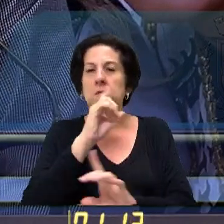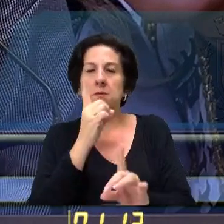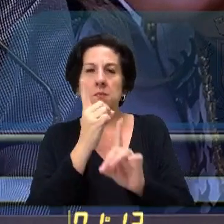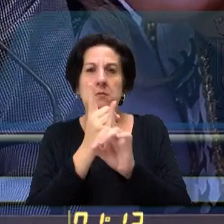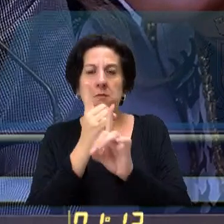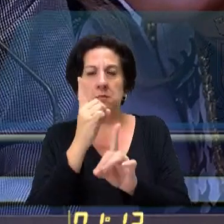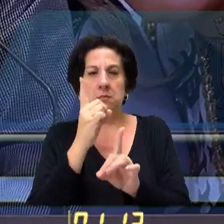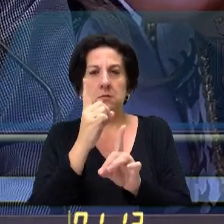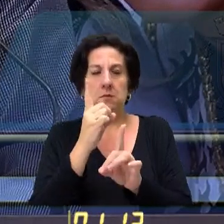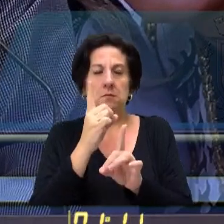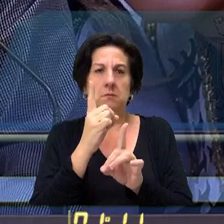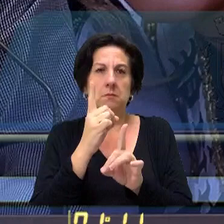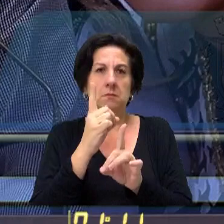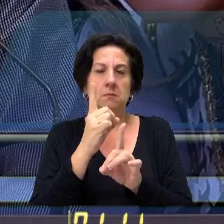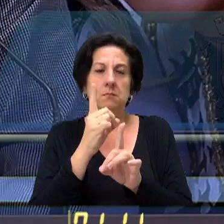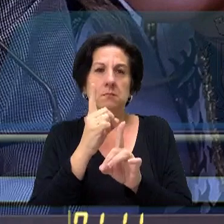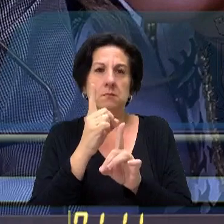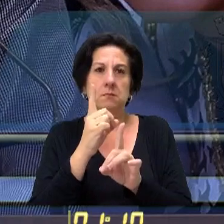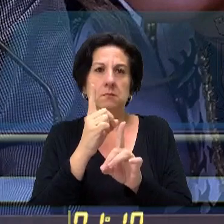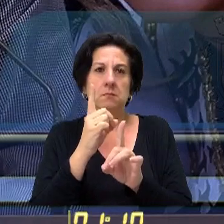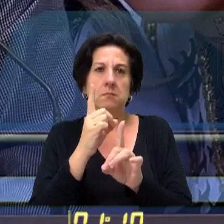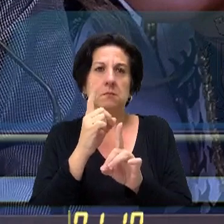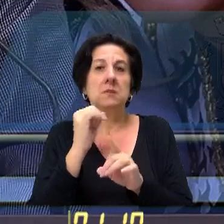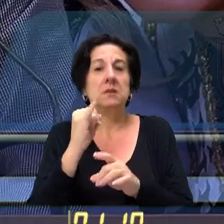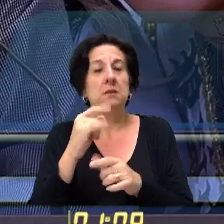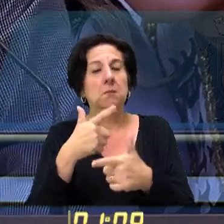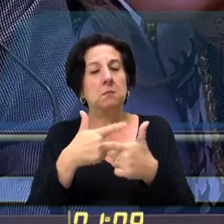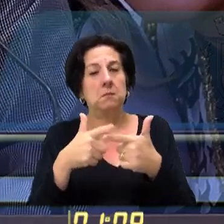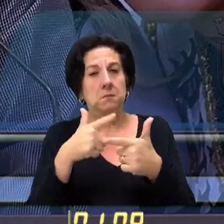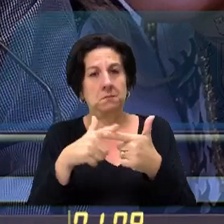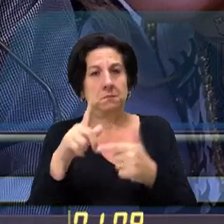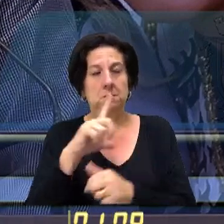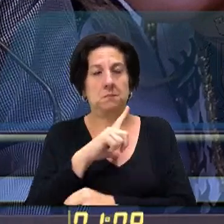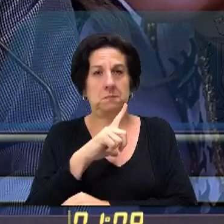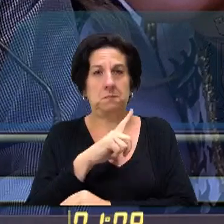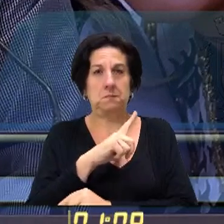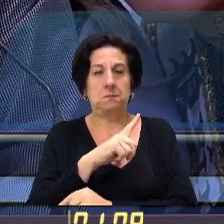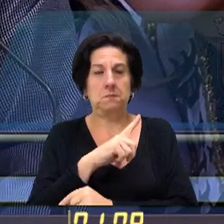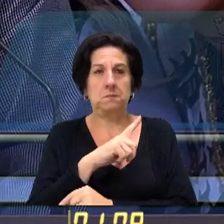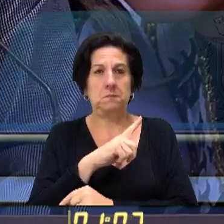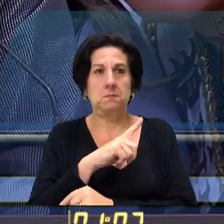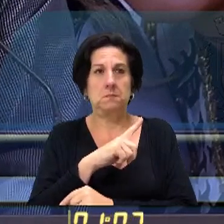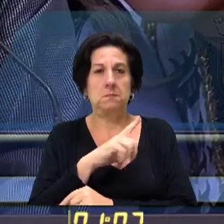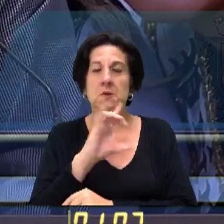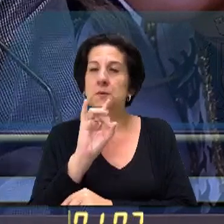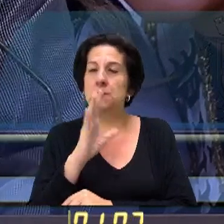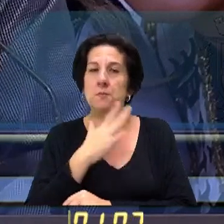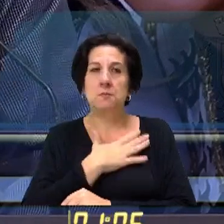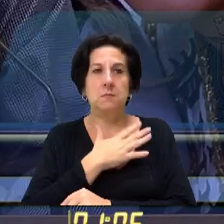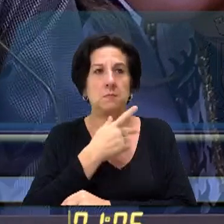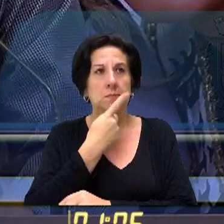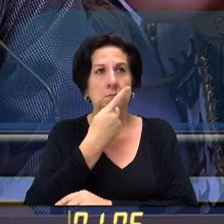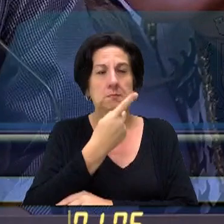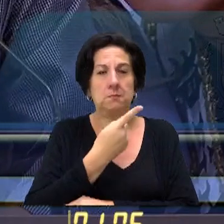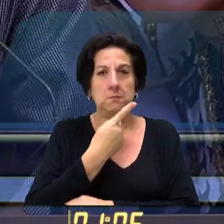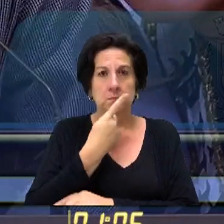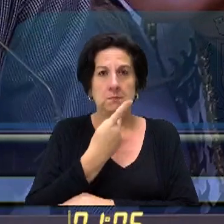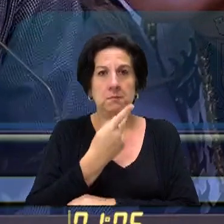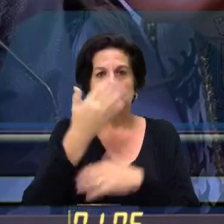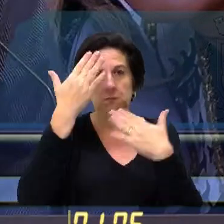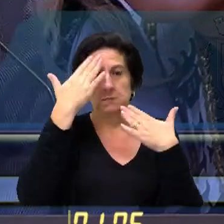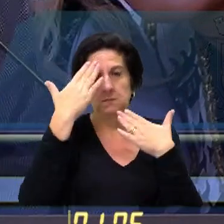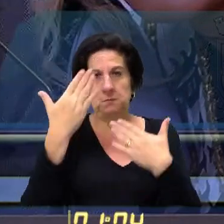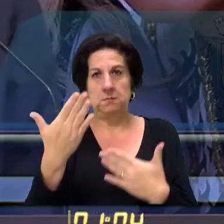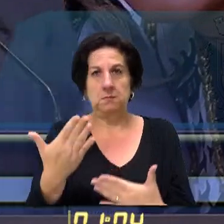descobrir em caso do problema. Por enquanto seria essa, senhora presidente.